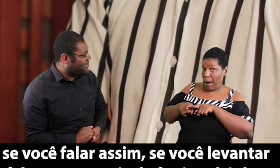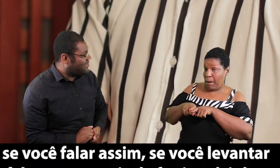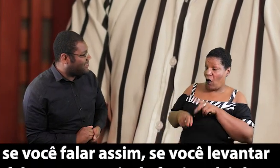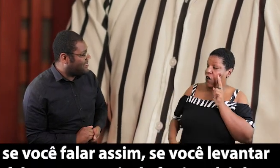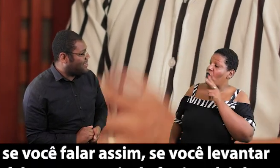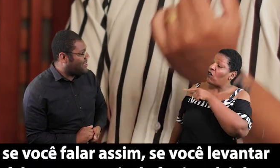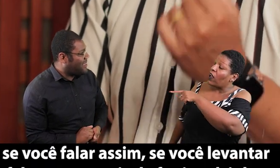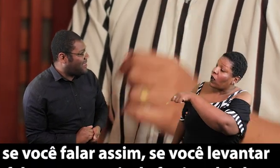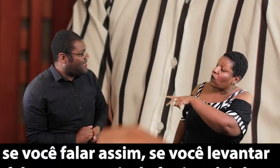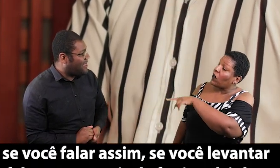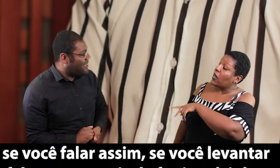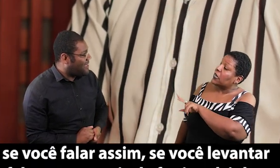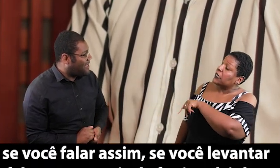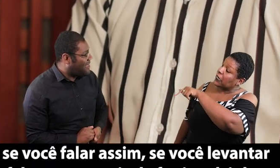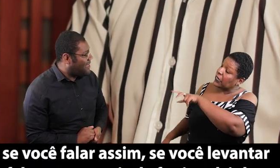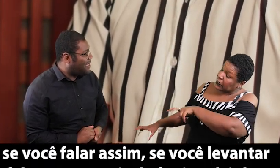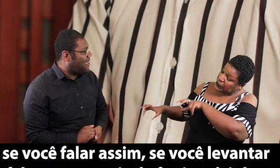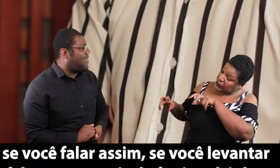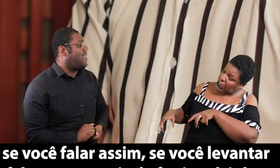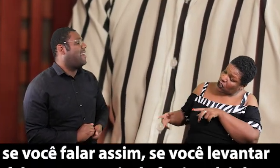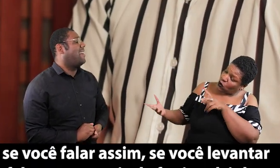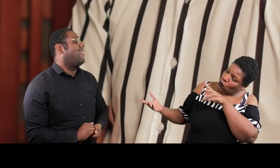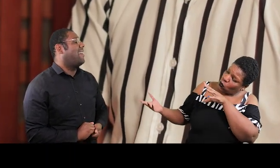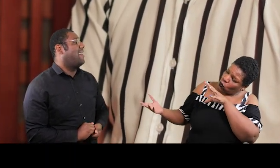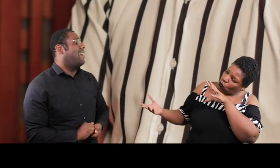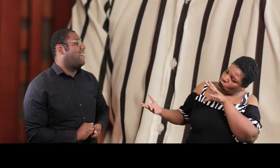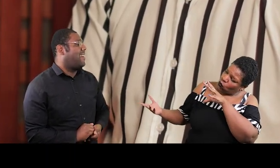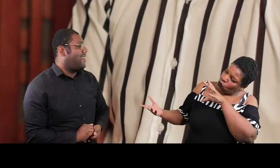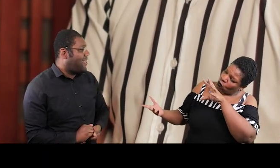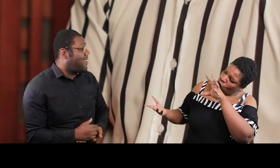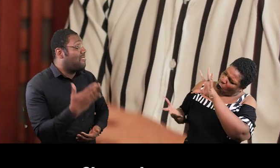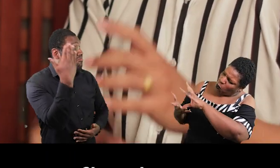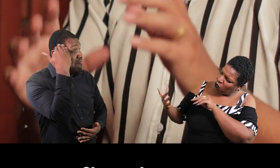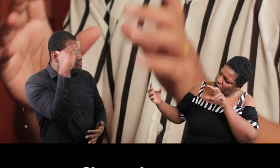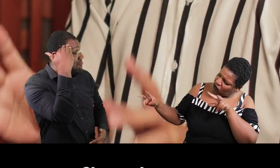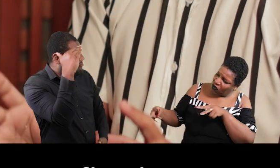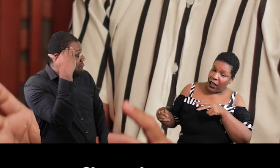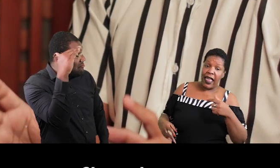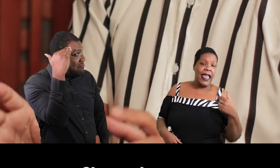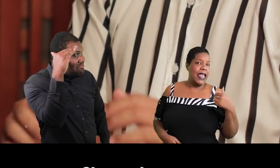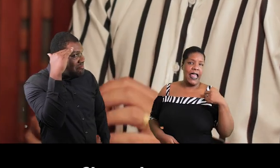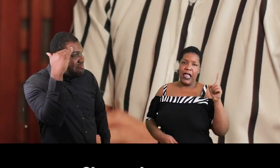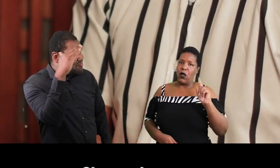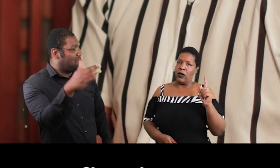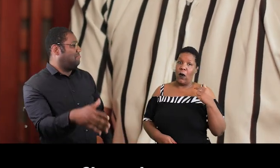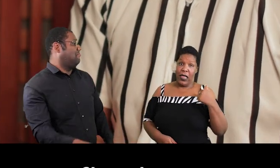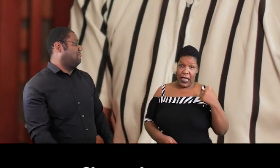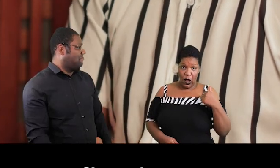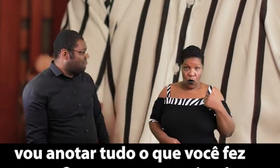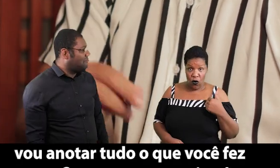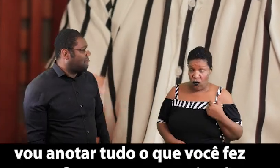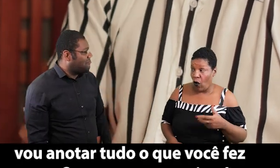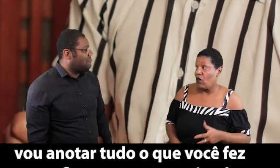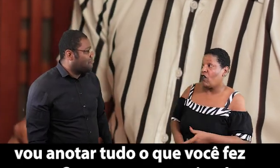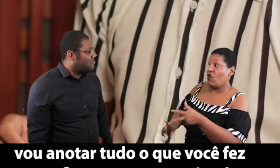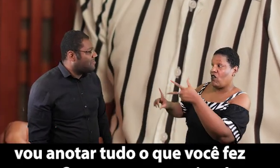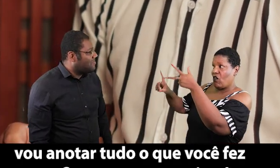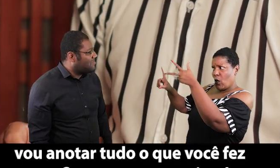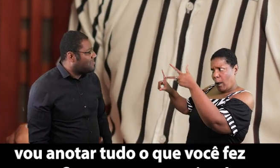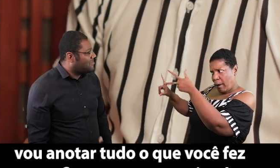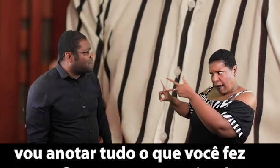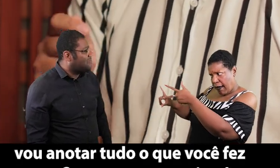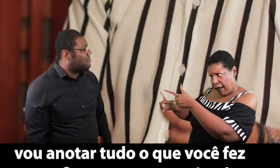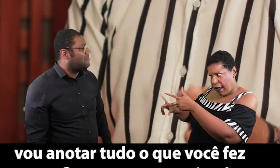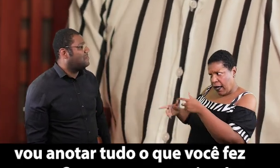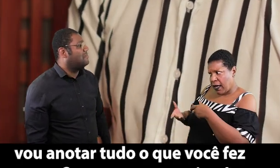se você falar assim, se você levantar e falar, senta aqui, ele faz igualzinho. Entendi. Eu vou te filmar, chegar em casa, vou anotar tudo que você